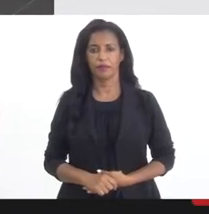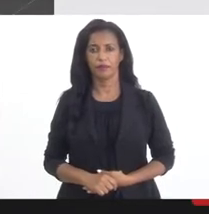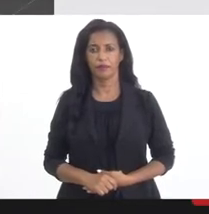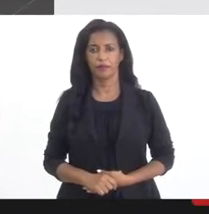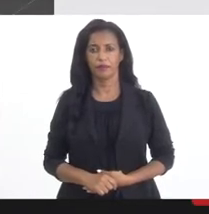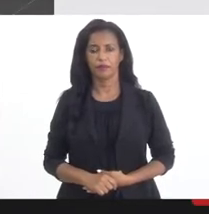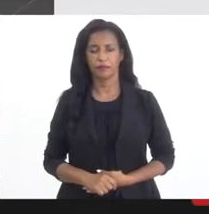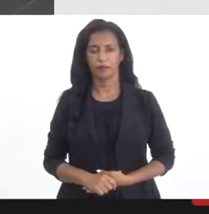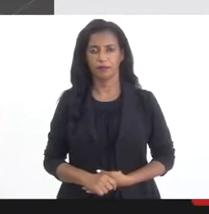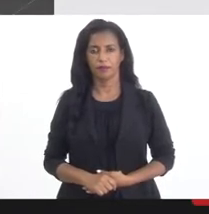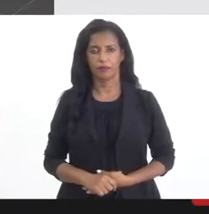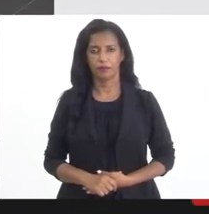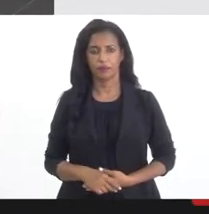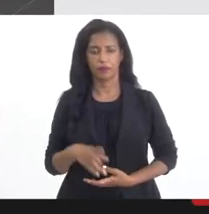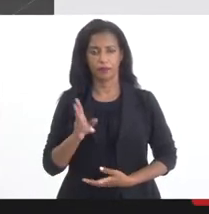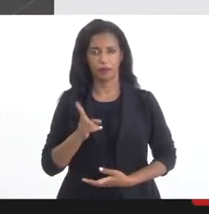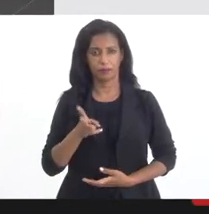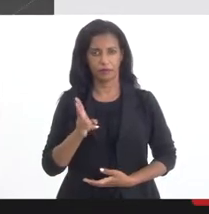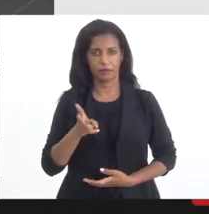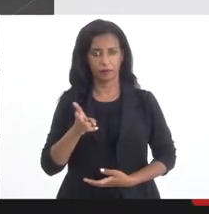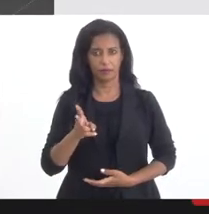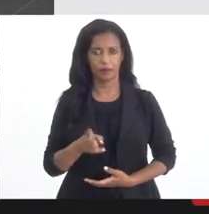Pode seguir.